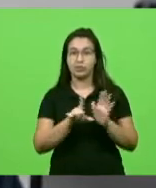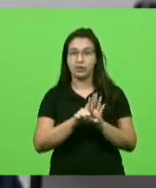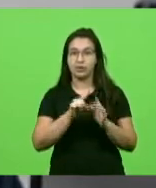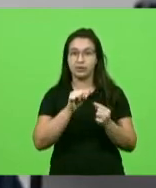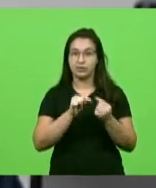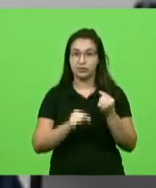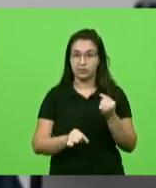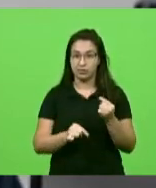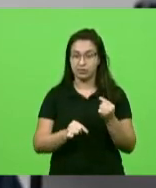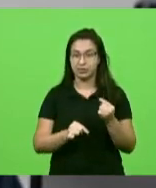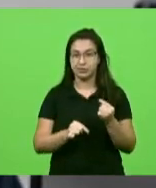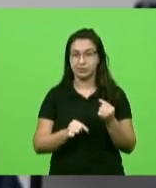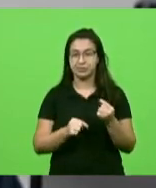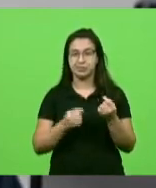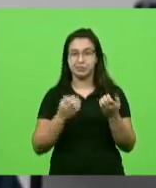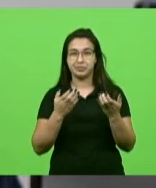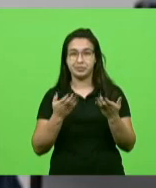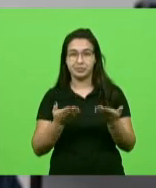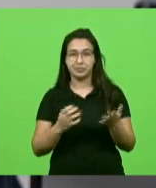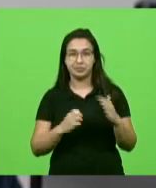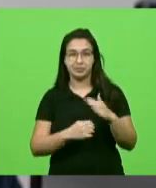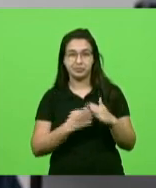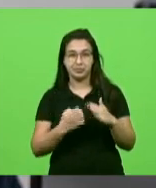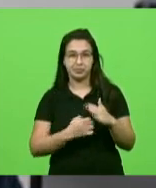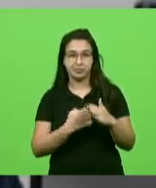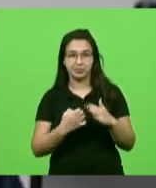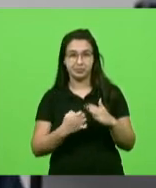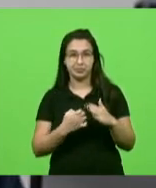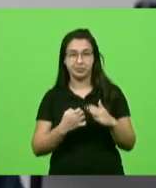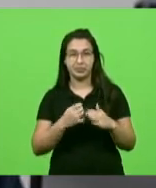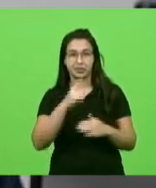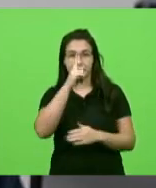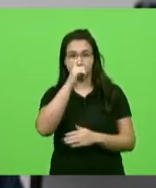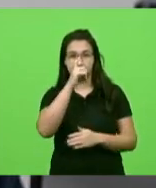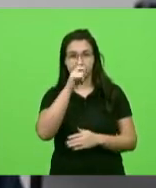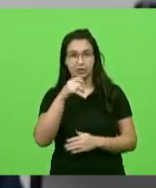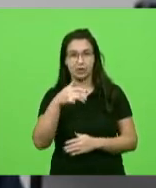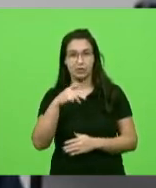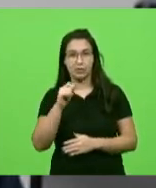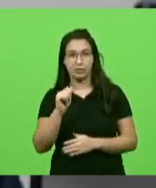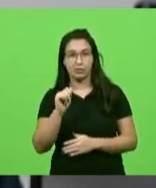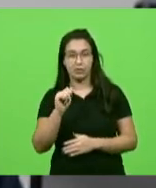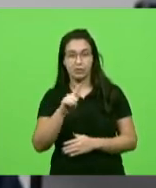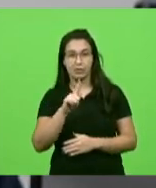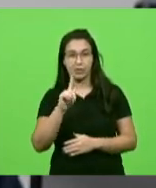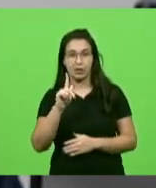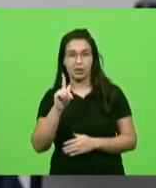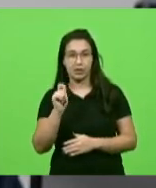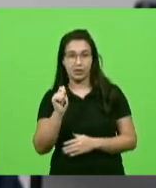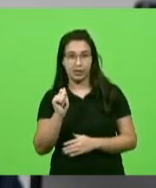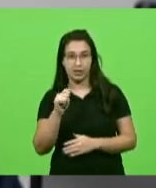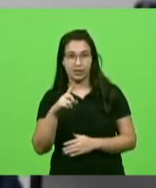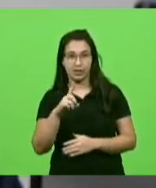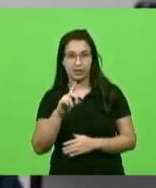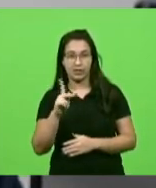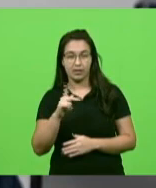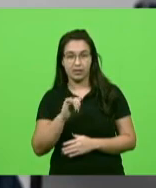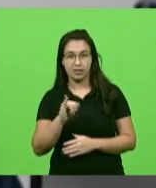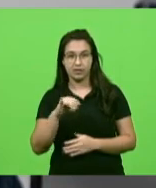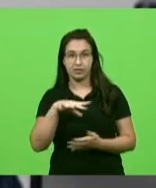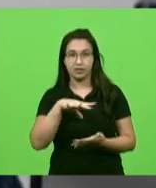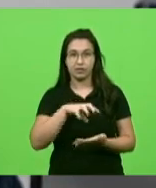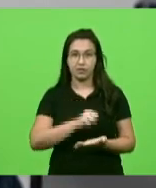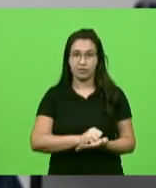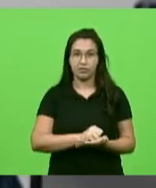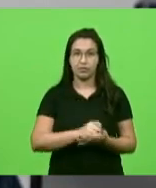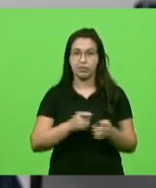e modo a direcionar o sertão EA empresa Hospital Mahatma Gandhi o que encerrou o grave ofensa aos postulados que regem a lisura das